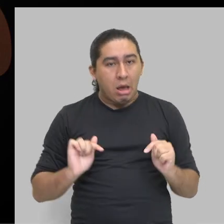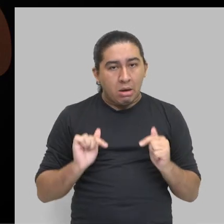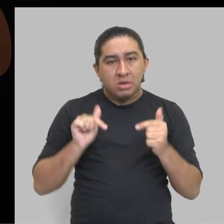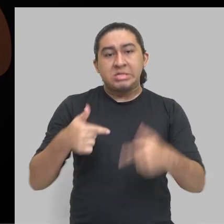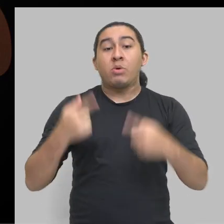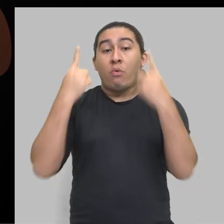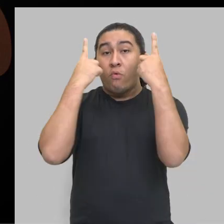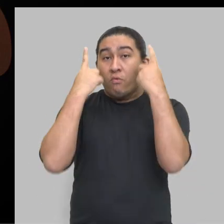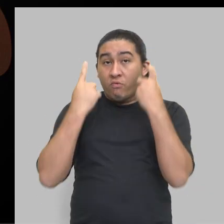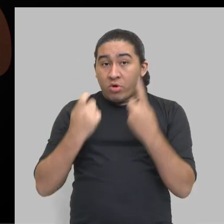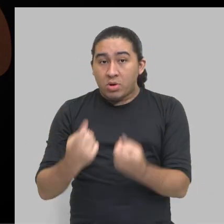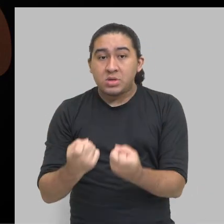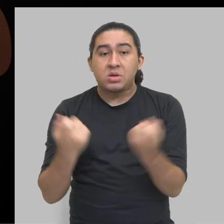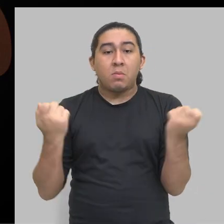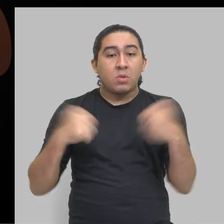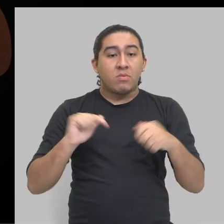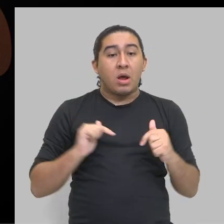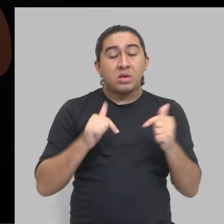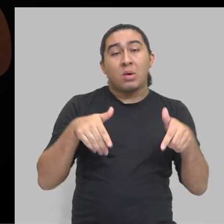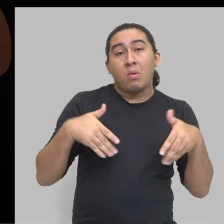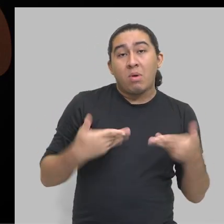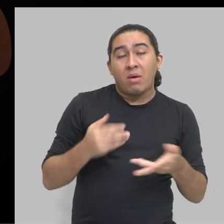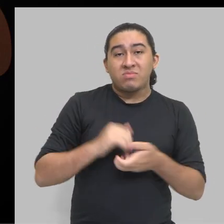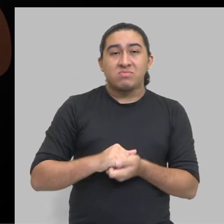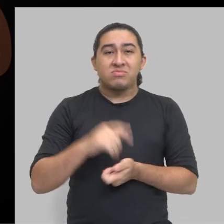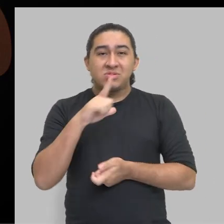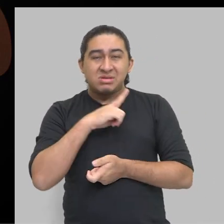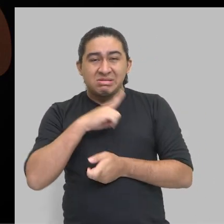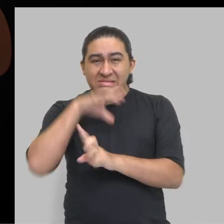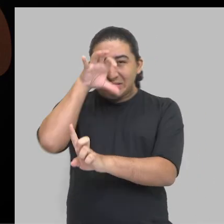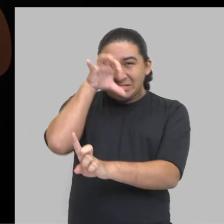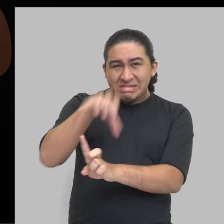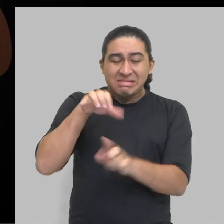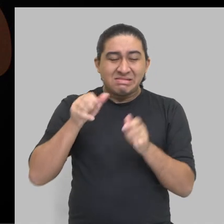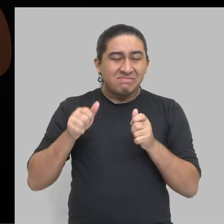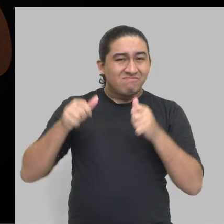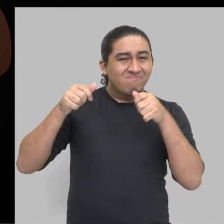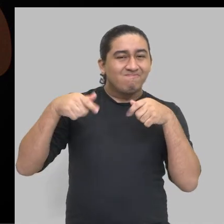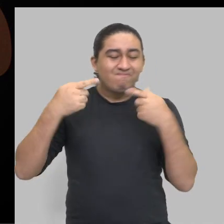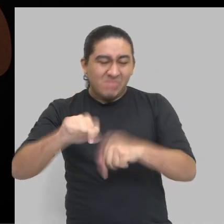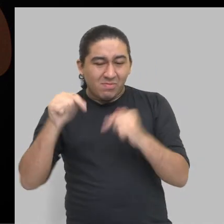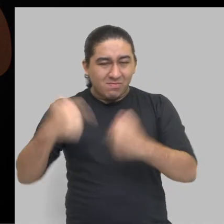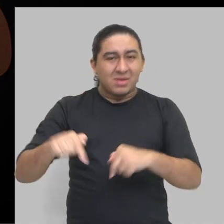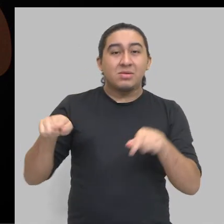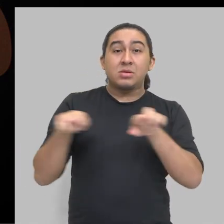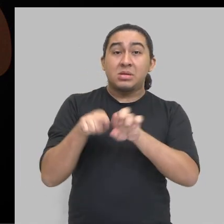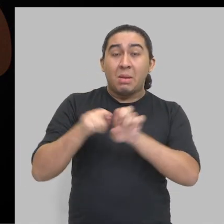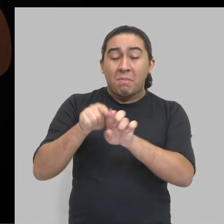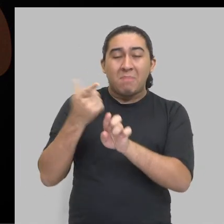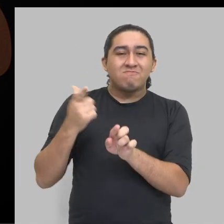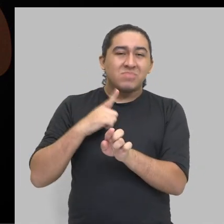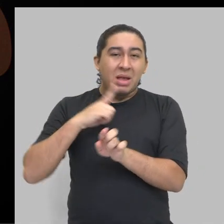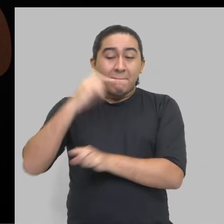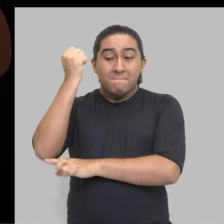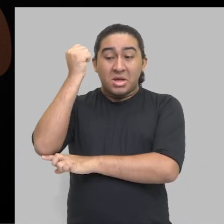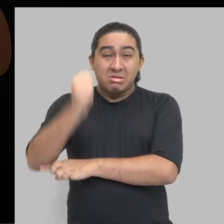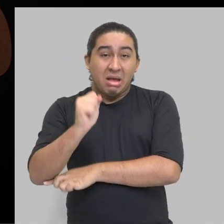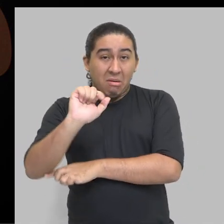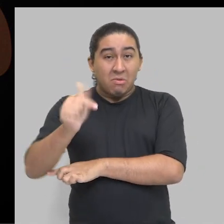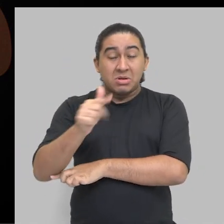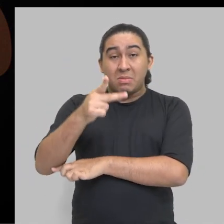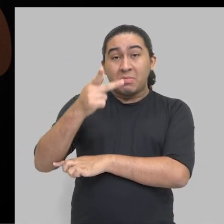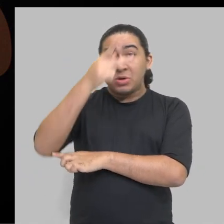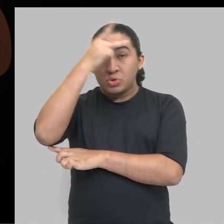de ação violenta cometida com o intuito de intimidar, ferir ou matar cidadãos para garantir a defesa de